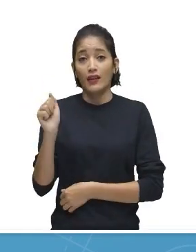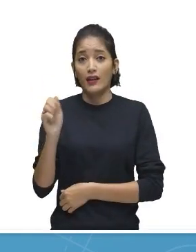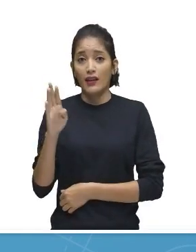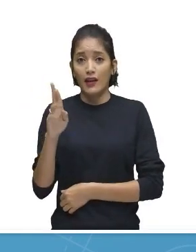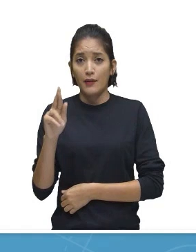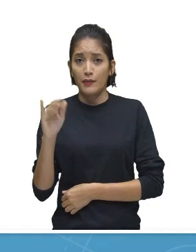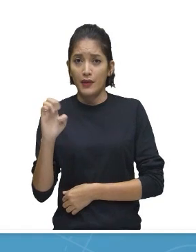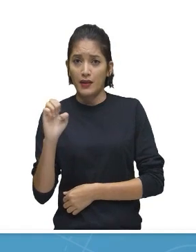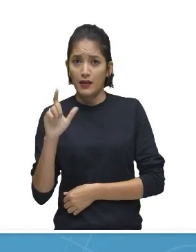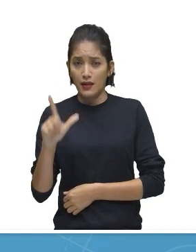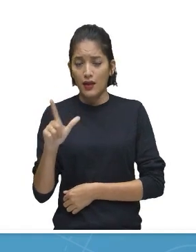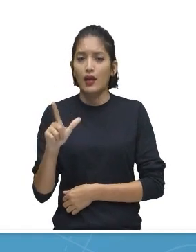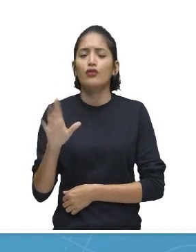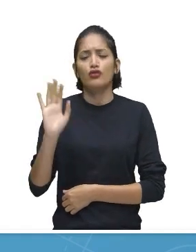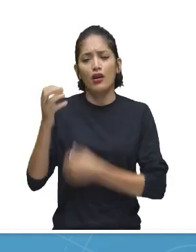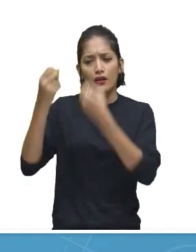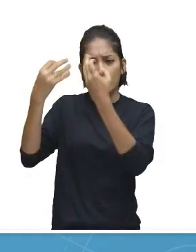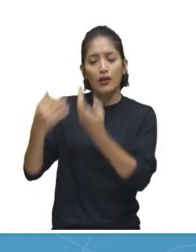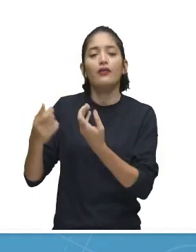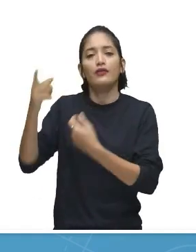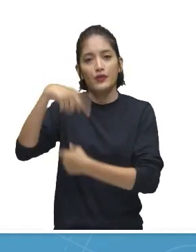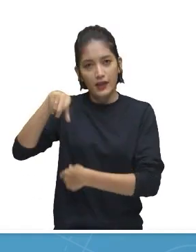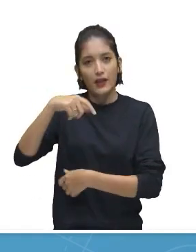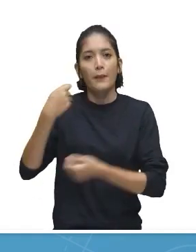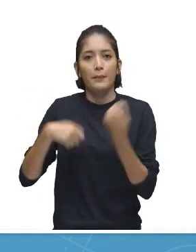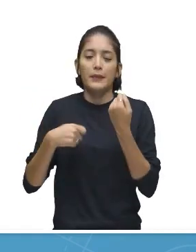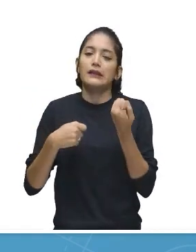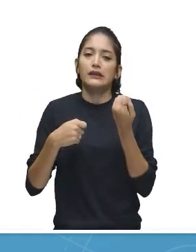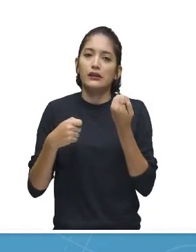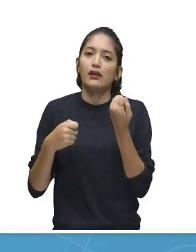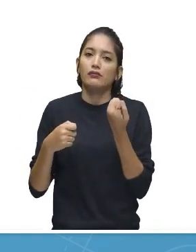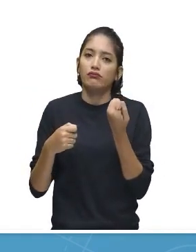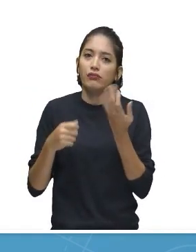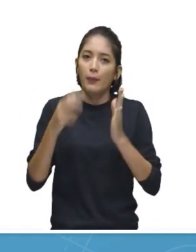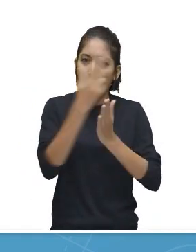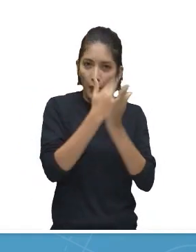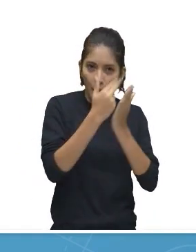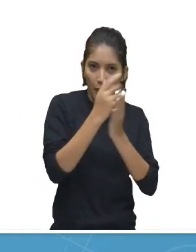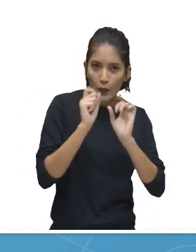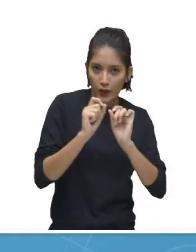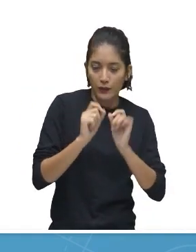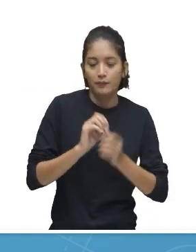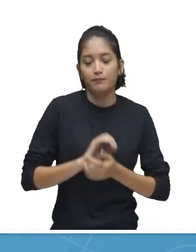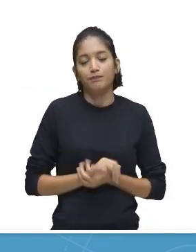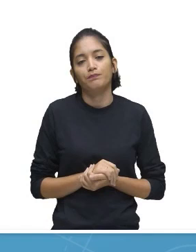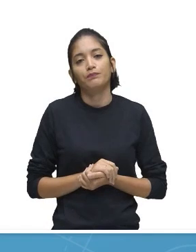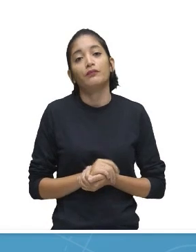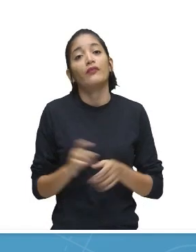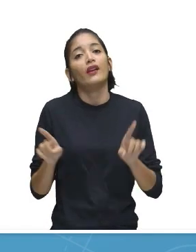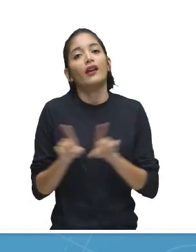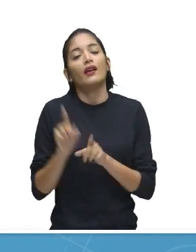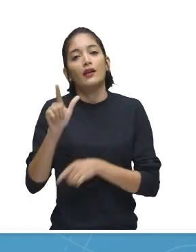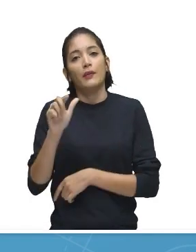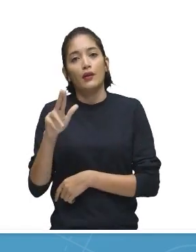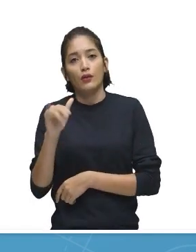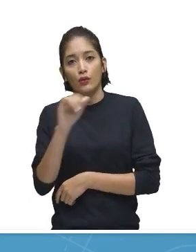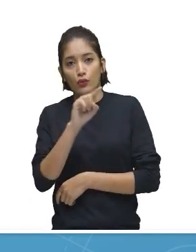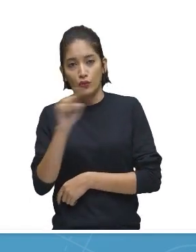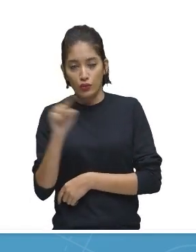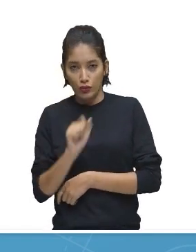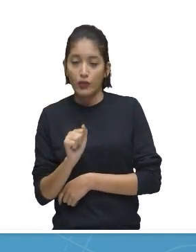não, eu já expliquei que você vai só escrever. O que você vai desenhar? A questão 2, o Luiz Fabiano colocou